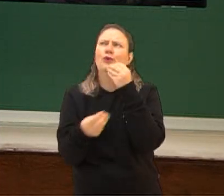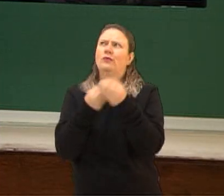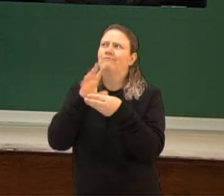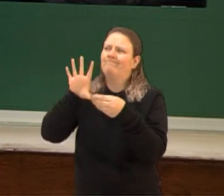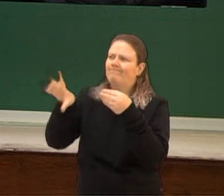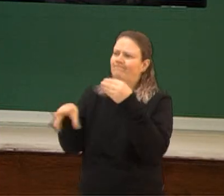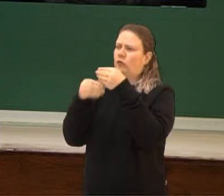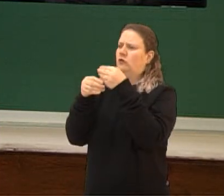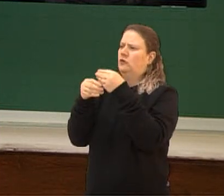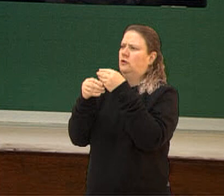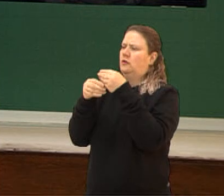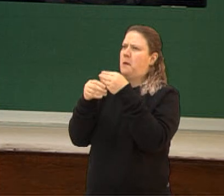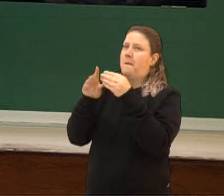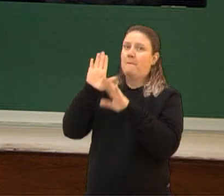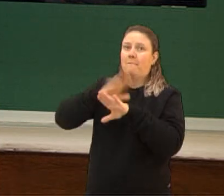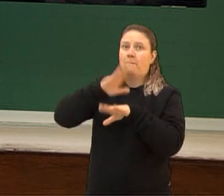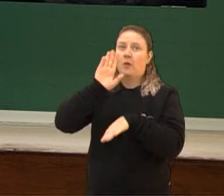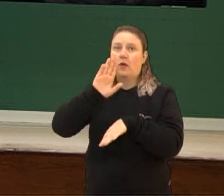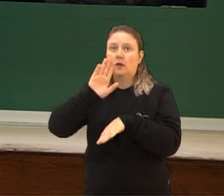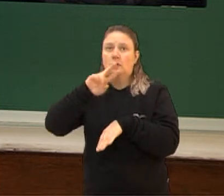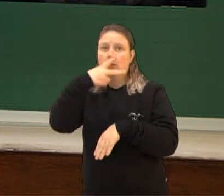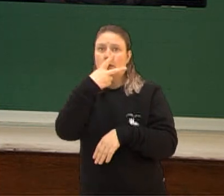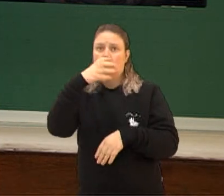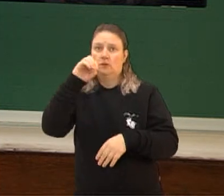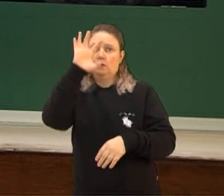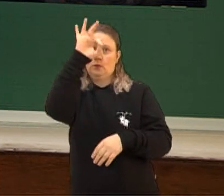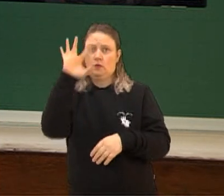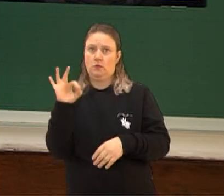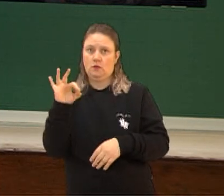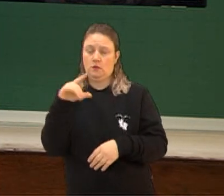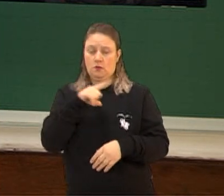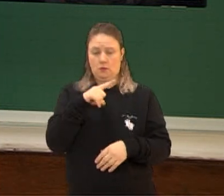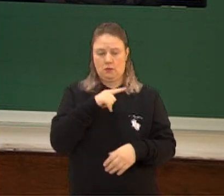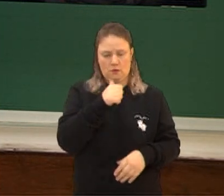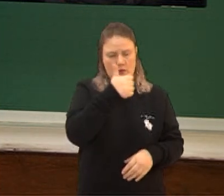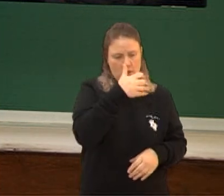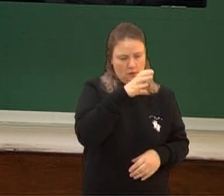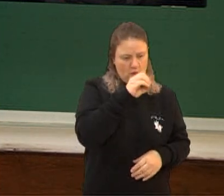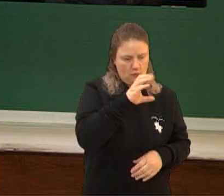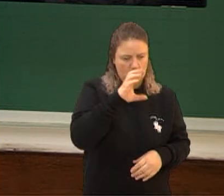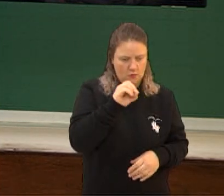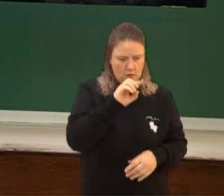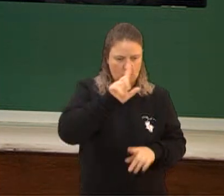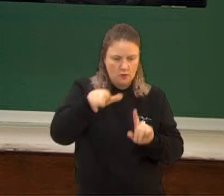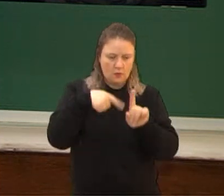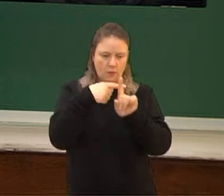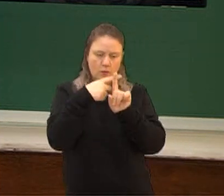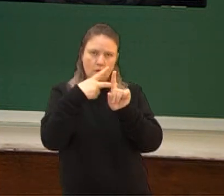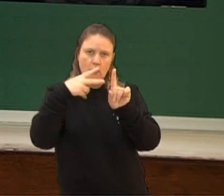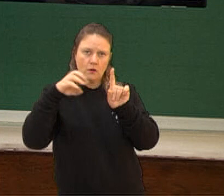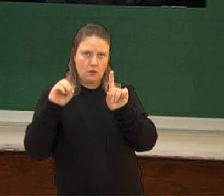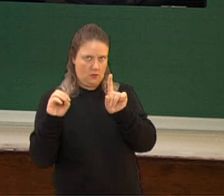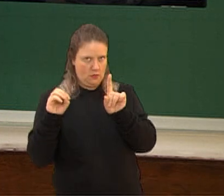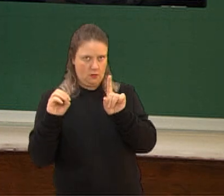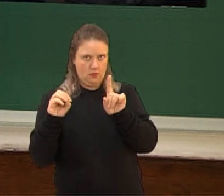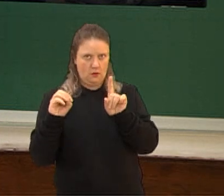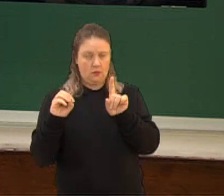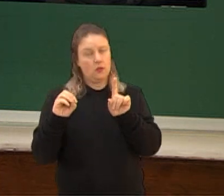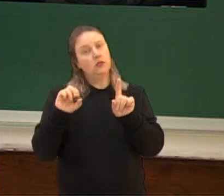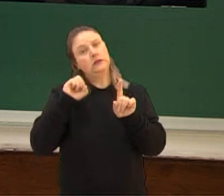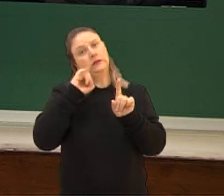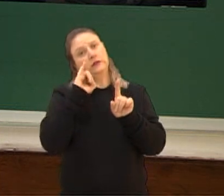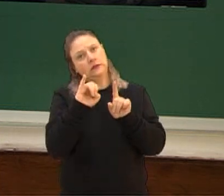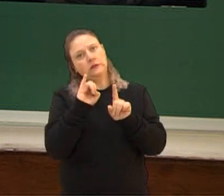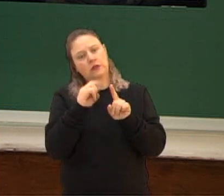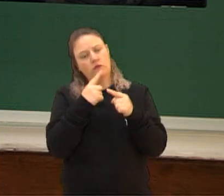20%? Acrescentar 20% é, eu tenho 100 e vou colocar mais 20. Então, ao invés de multiplicar